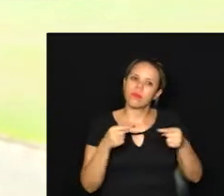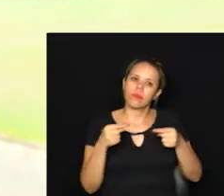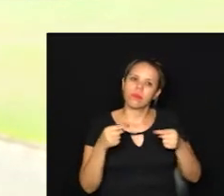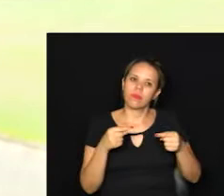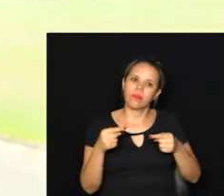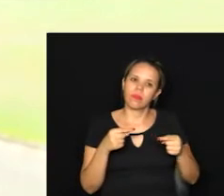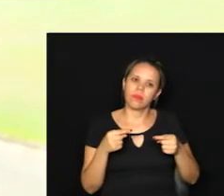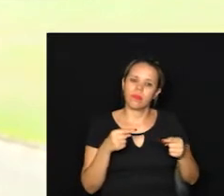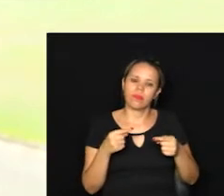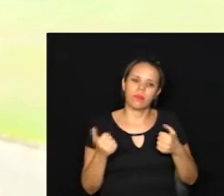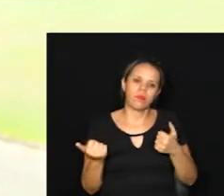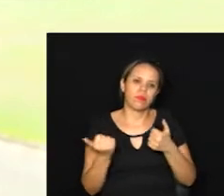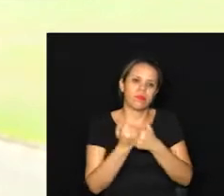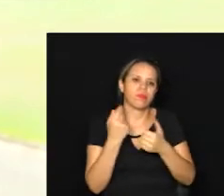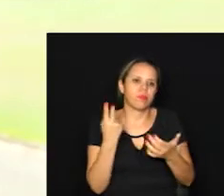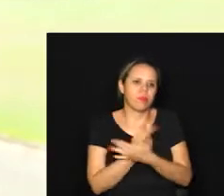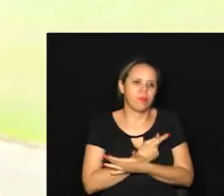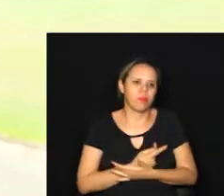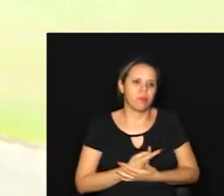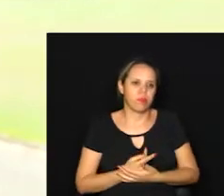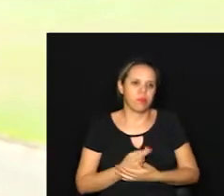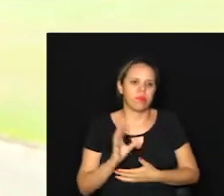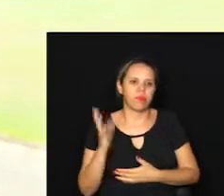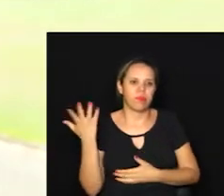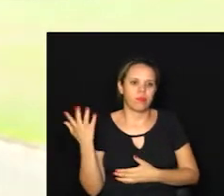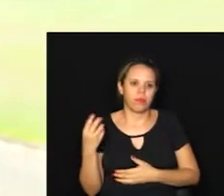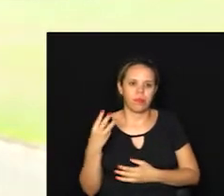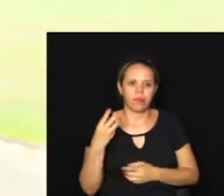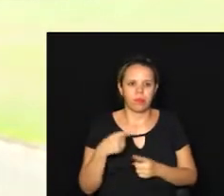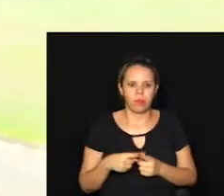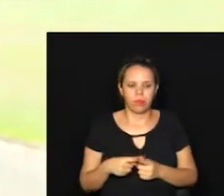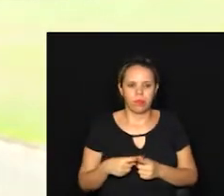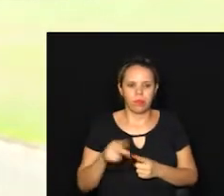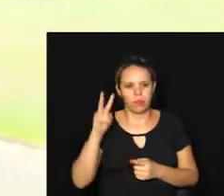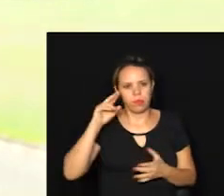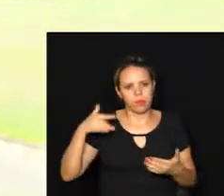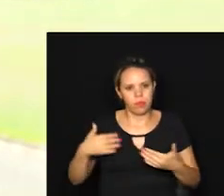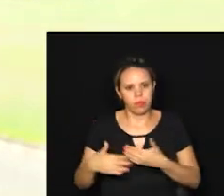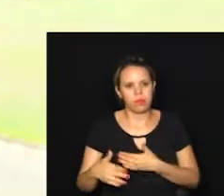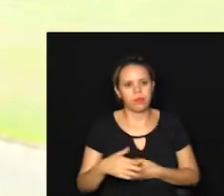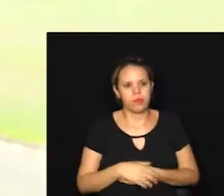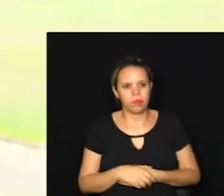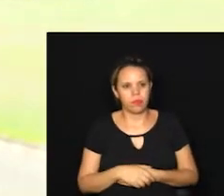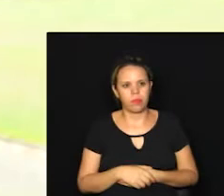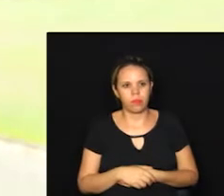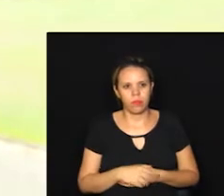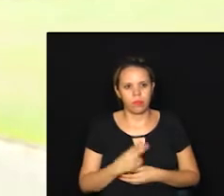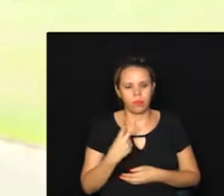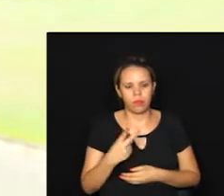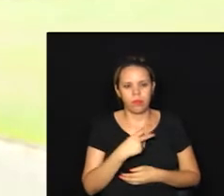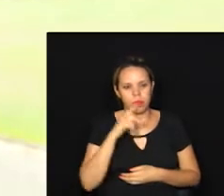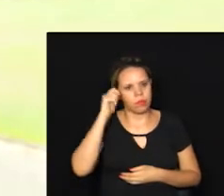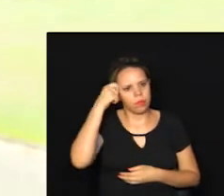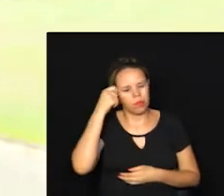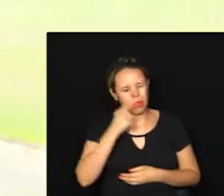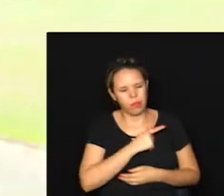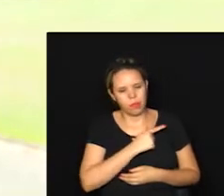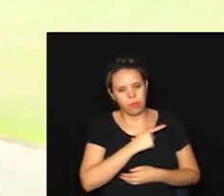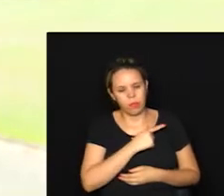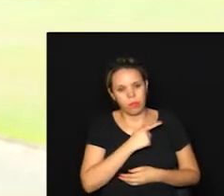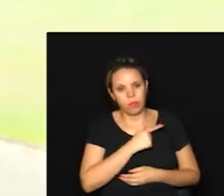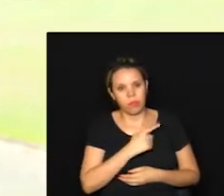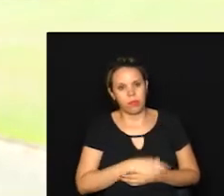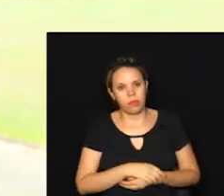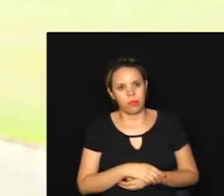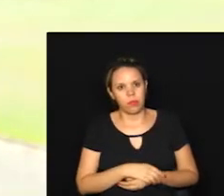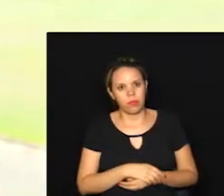isso encobrir os erros. Já aconteceram 3 vezes na história, 2 com a Ponte e 1 com o Guarani, em